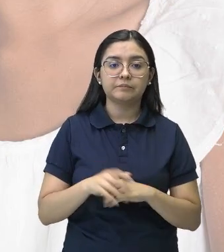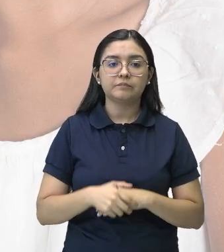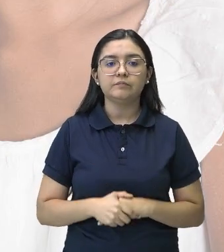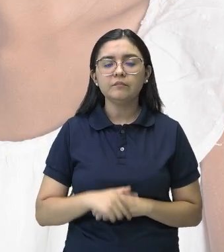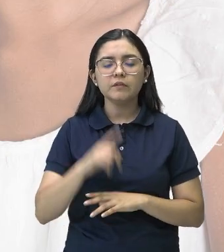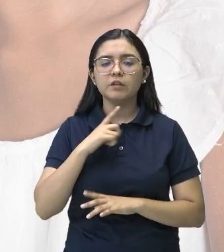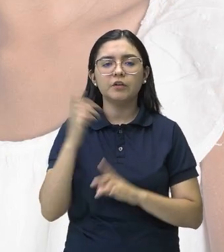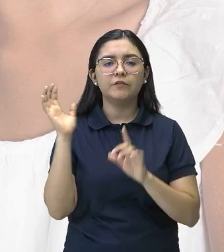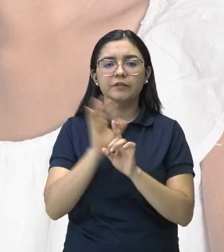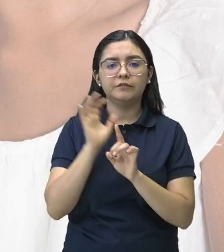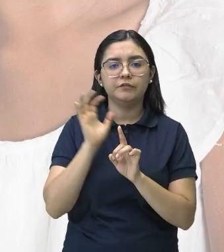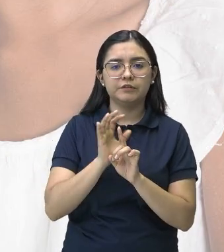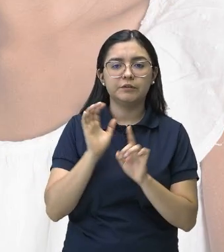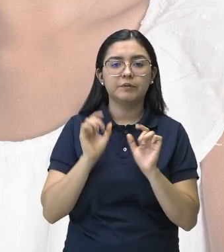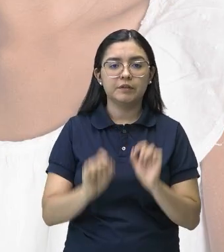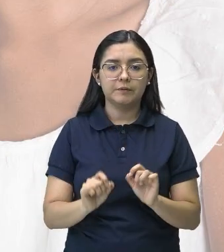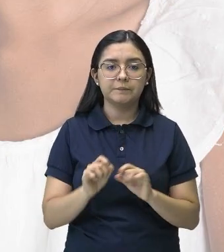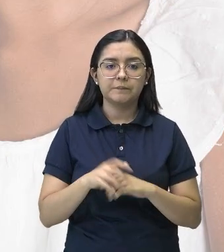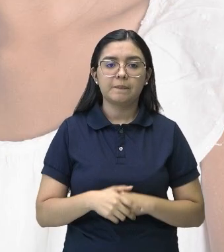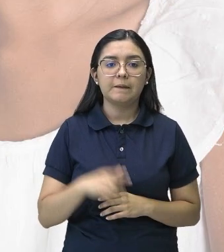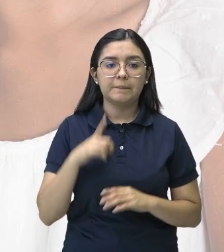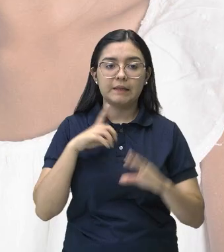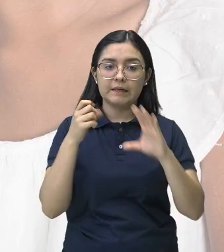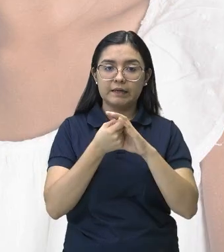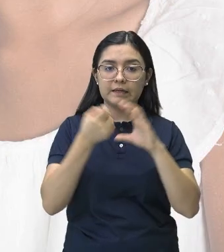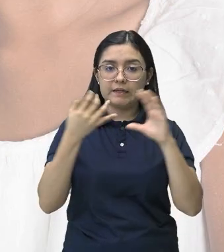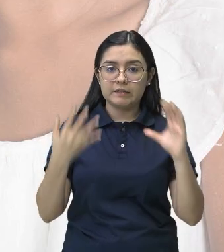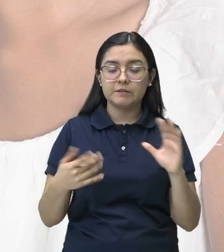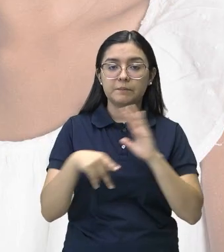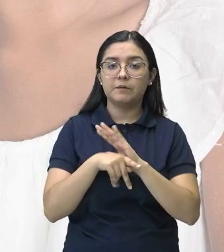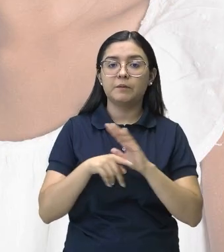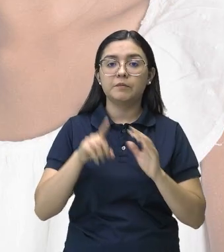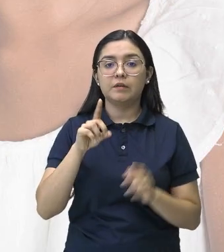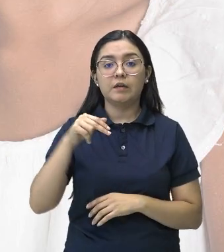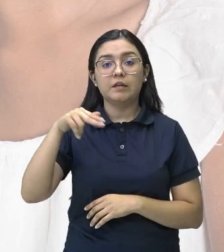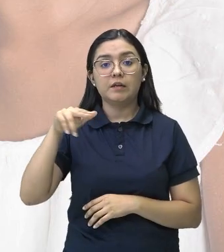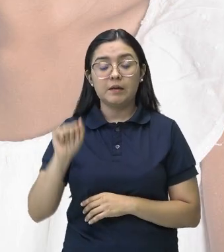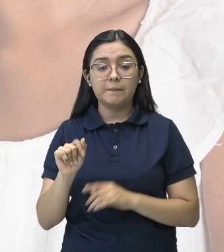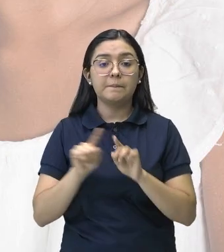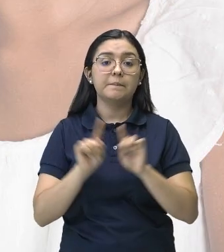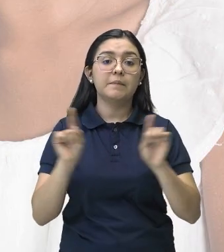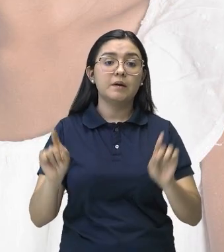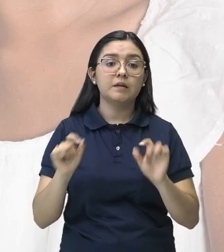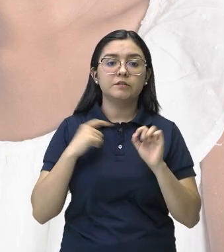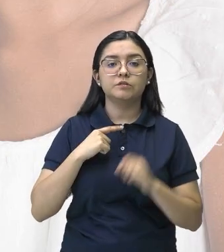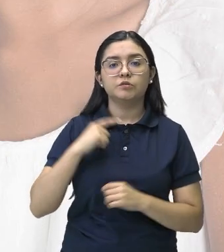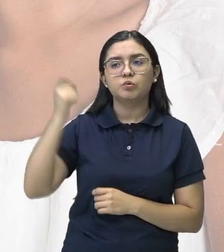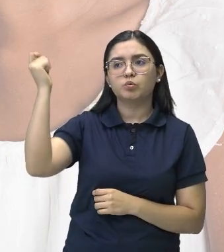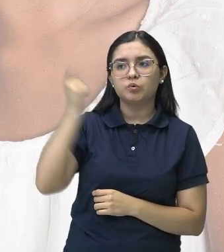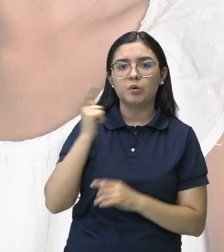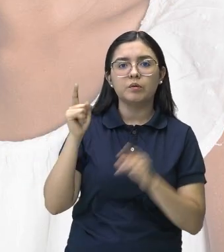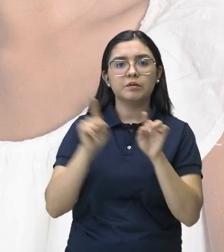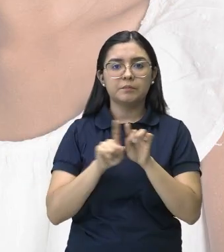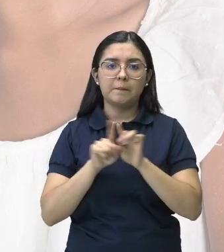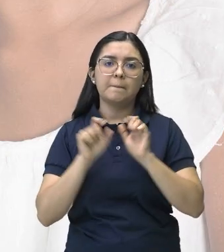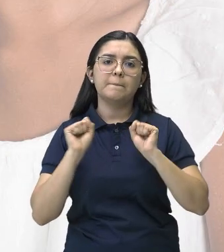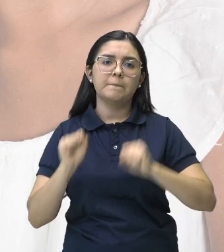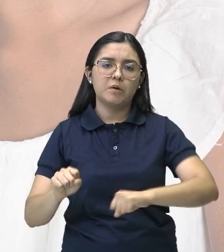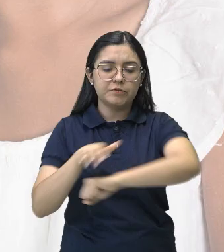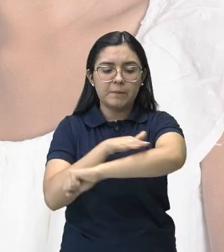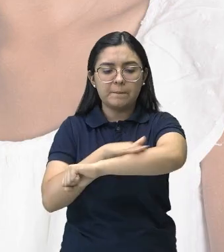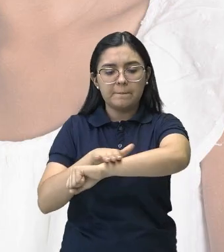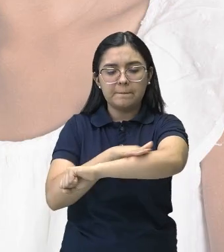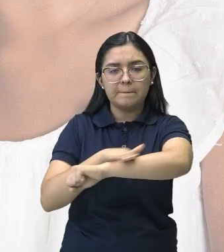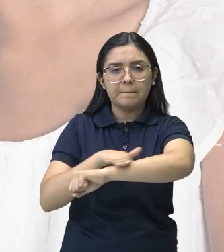vai influenciar, não é influenciada pela característica do DNA, mas também a exposição solar. Uma pode ter a pele